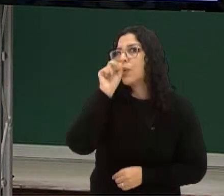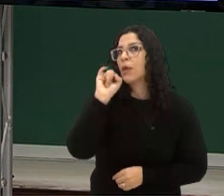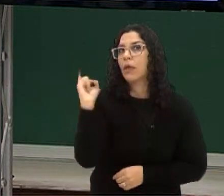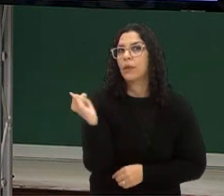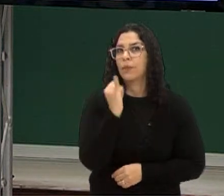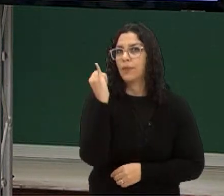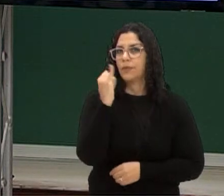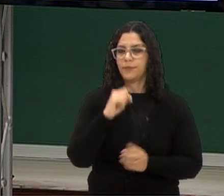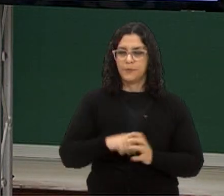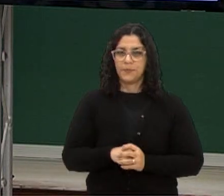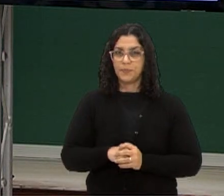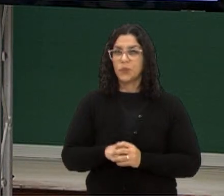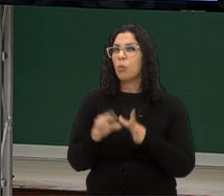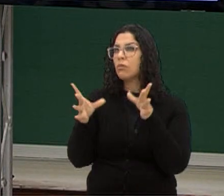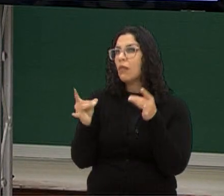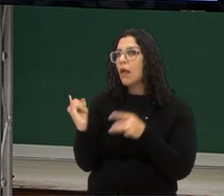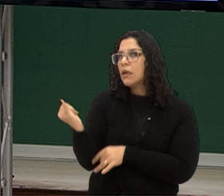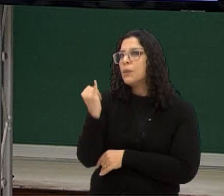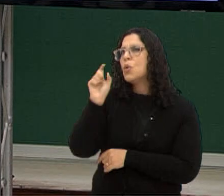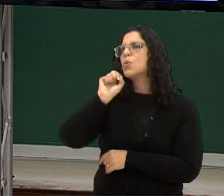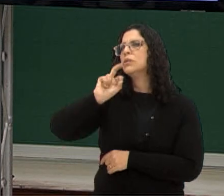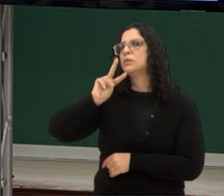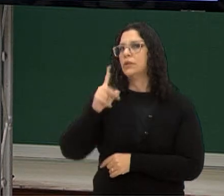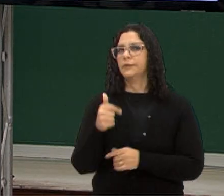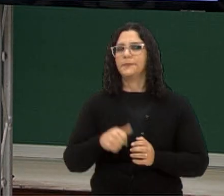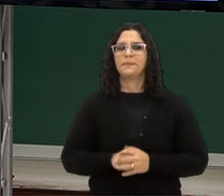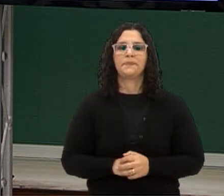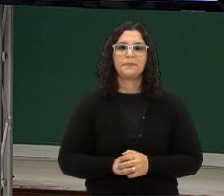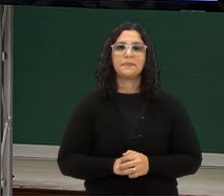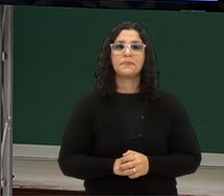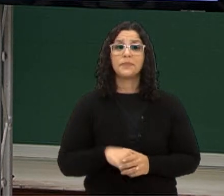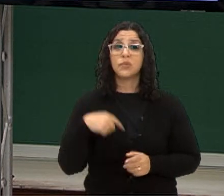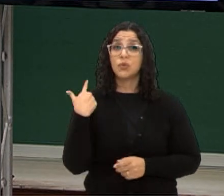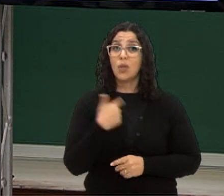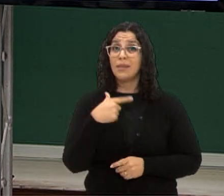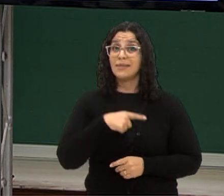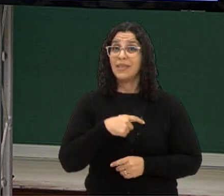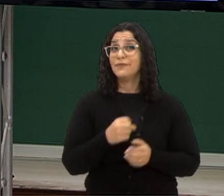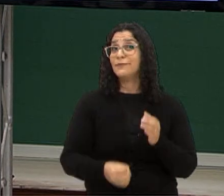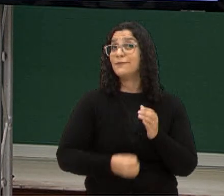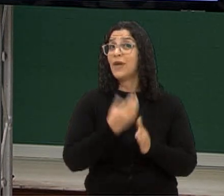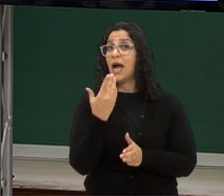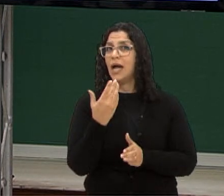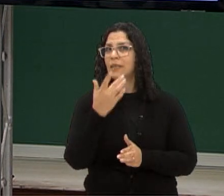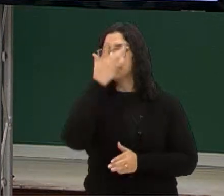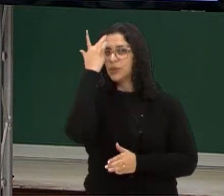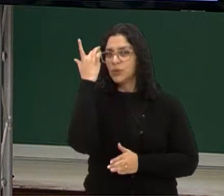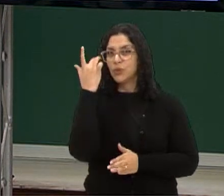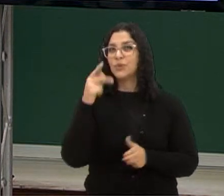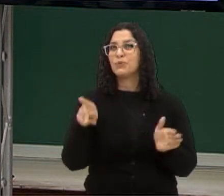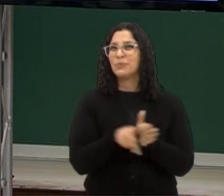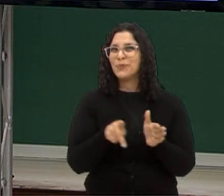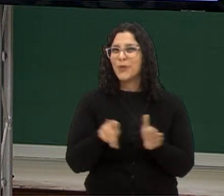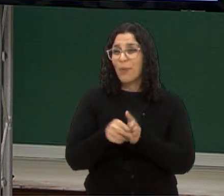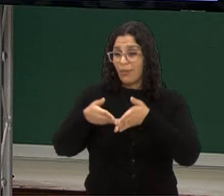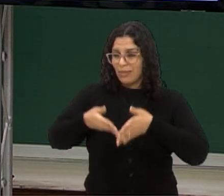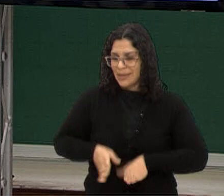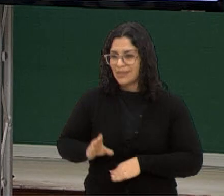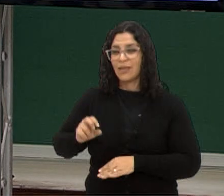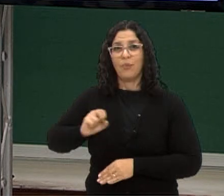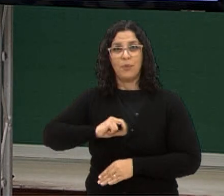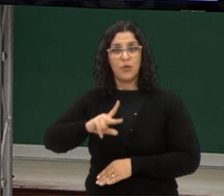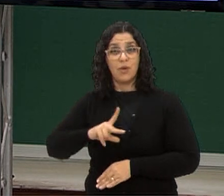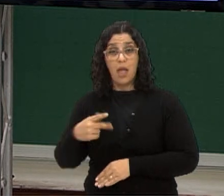importante. Esse detalhe que é muito importante é o seguinte: nós temos muitos portugueses aqui no Brasil. E